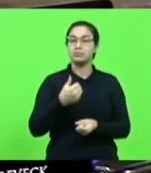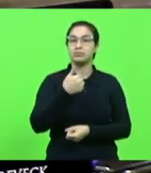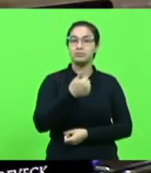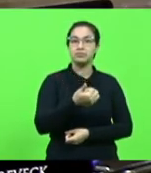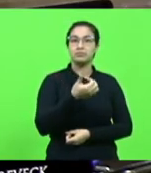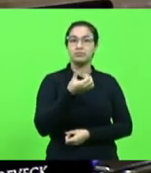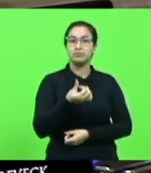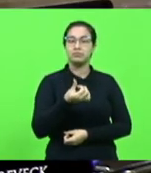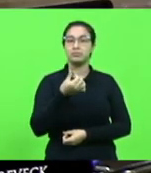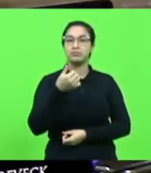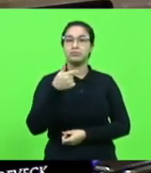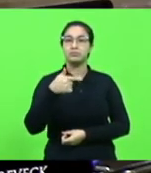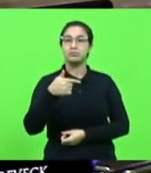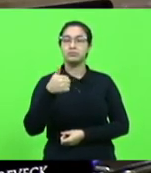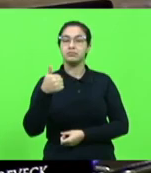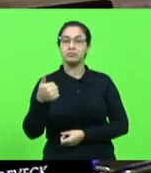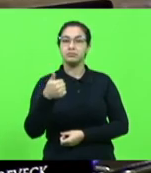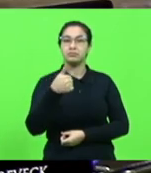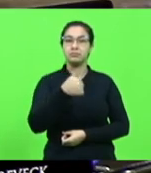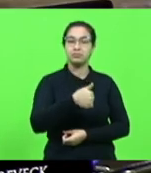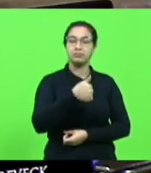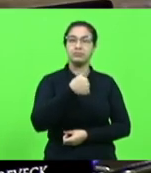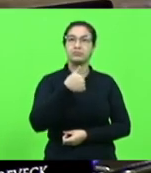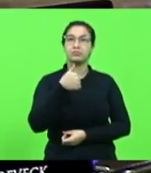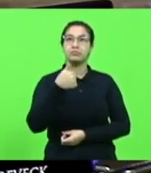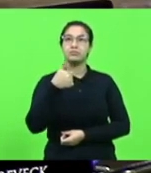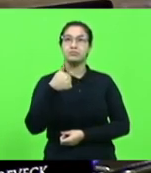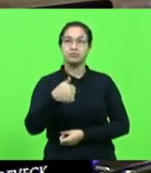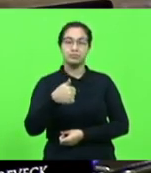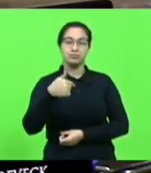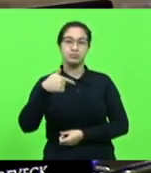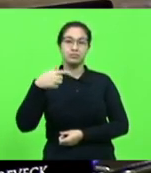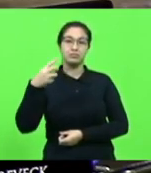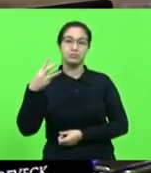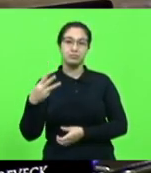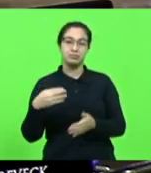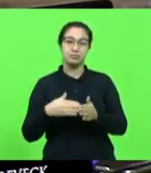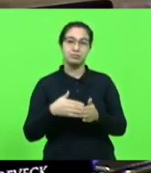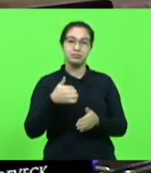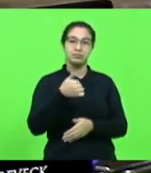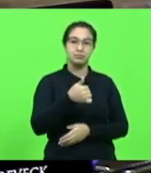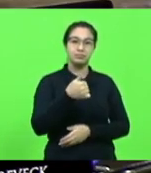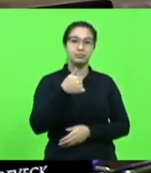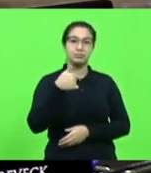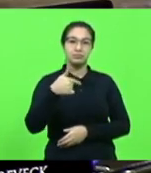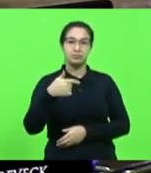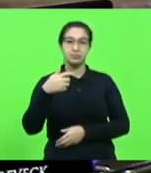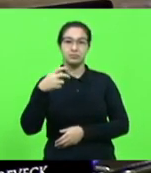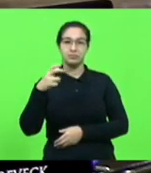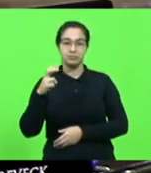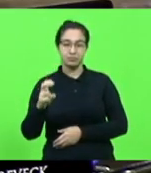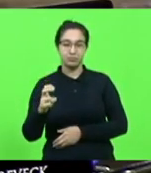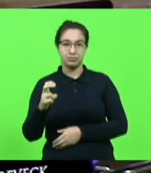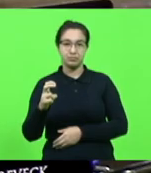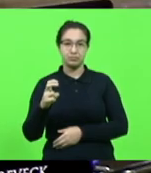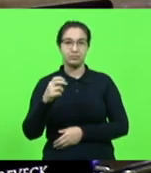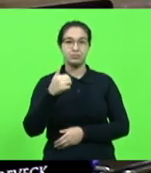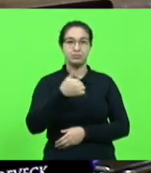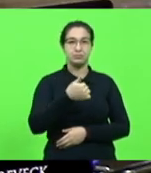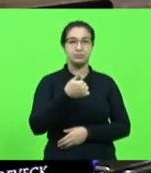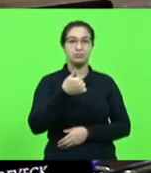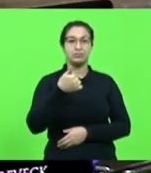1171, 1173, a 1185, 1187, a 1193,